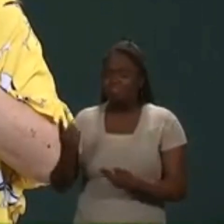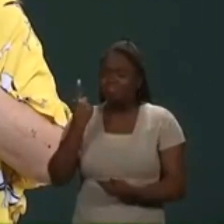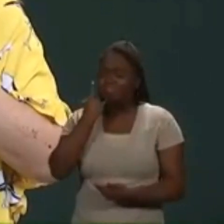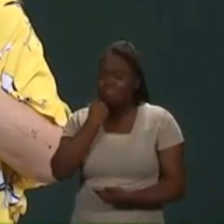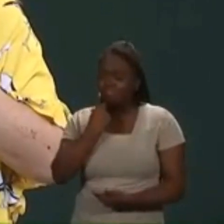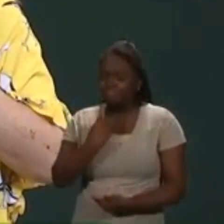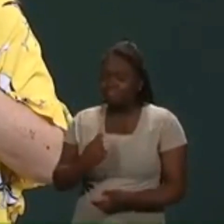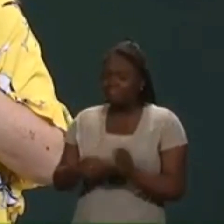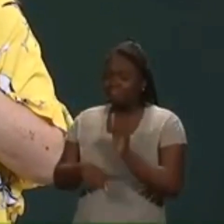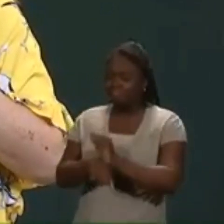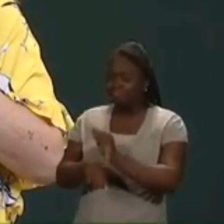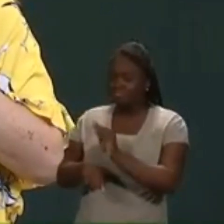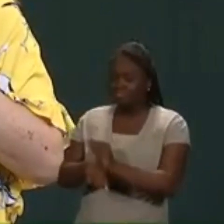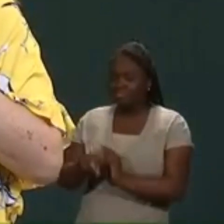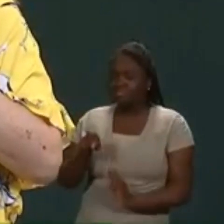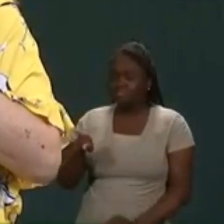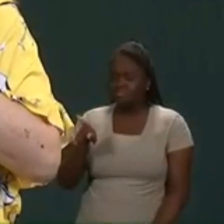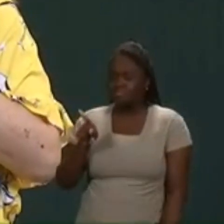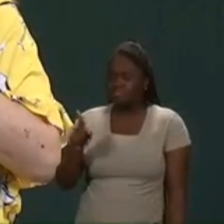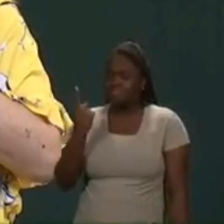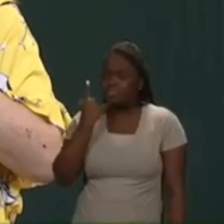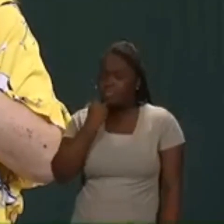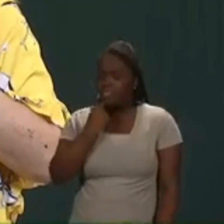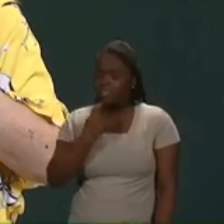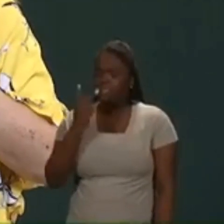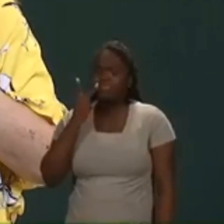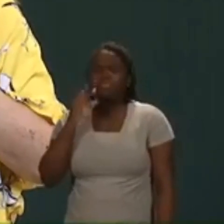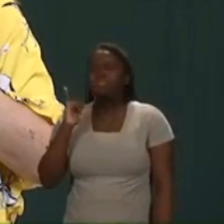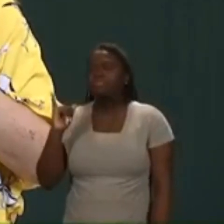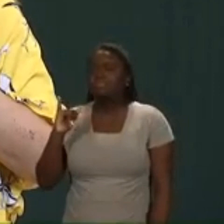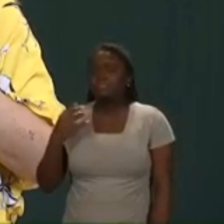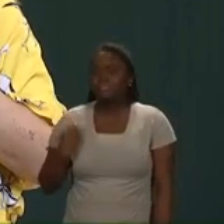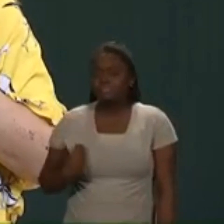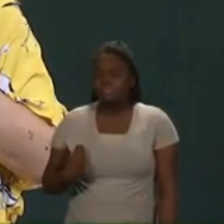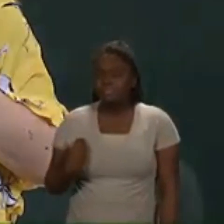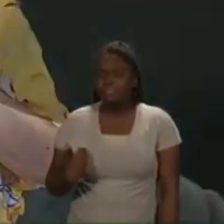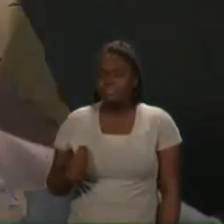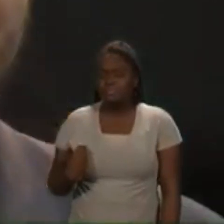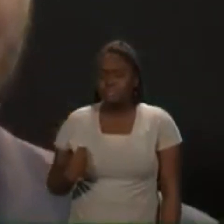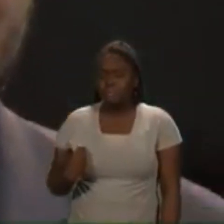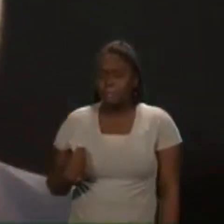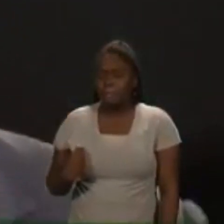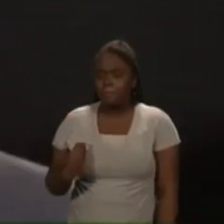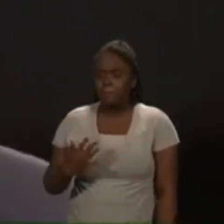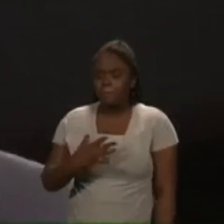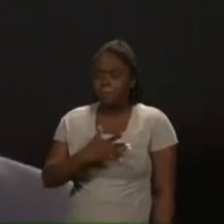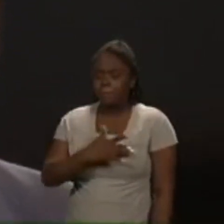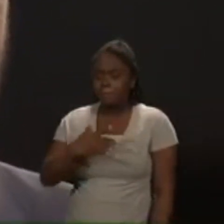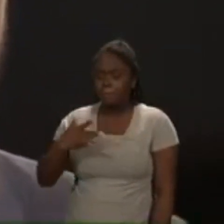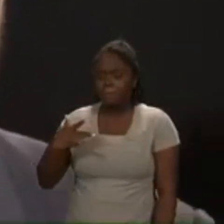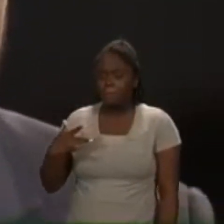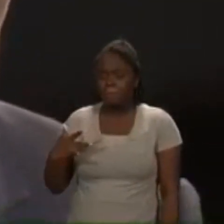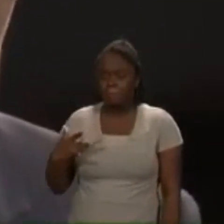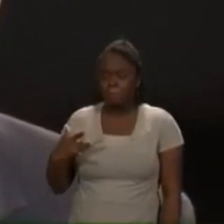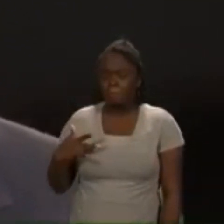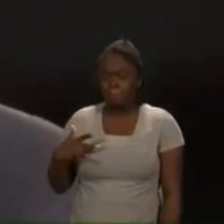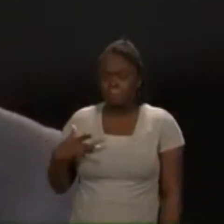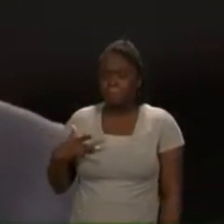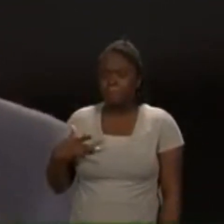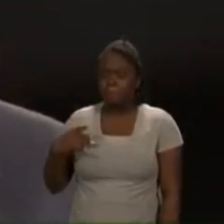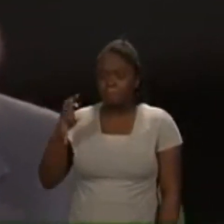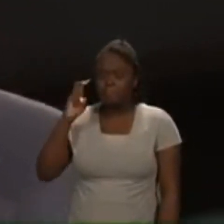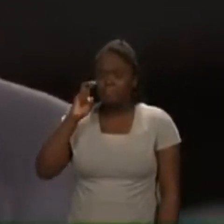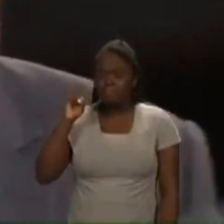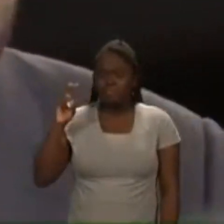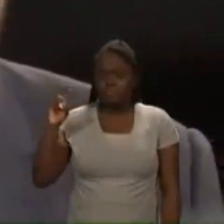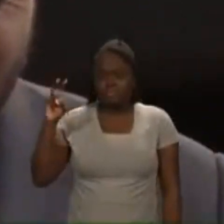preserva-o, ó Pai, com a vida. Preserva-o com a saúde. Preserva-o, ó Pai, com sabedoria